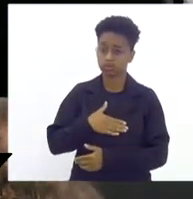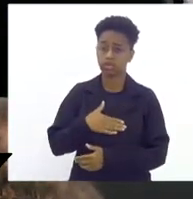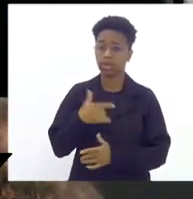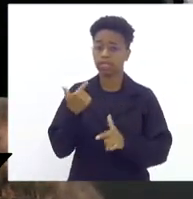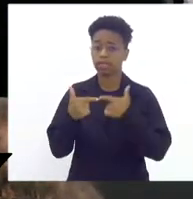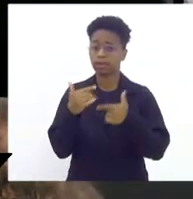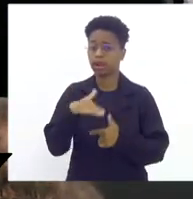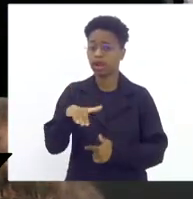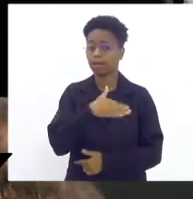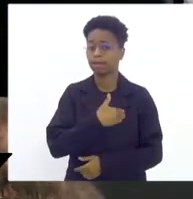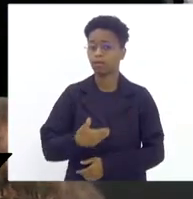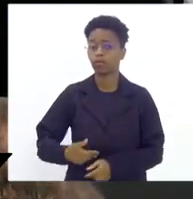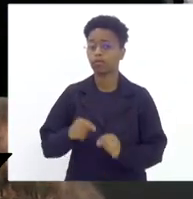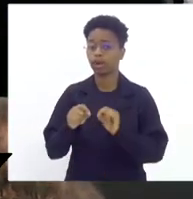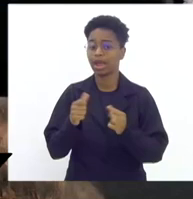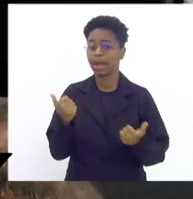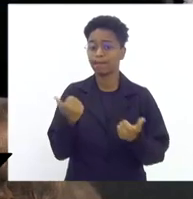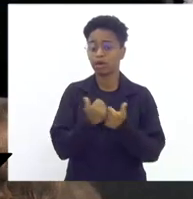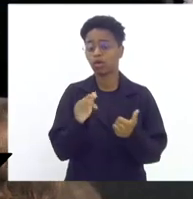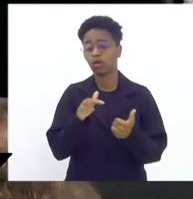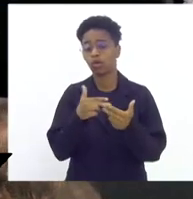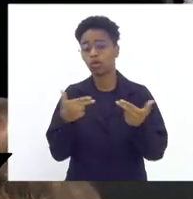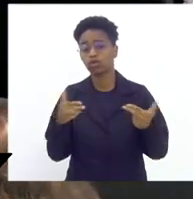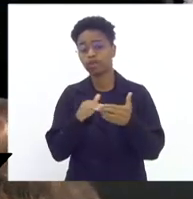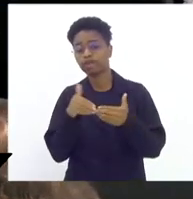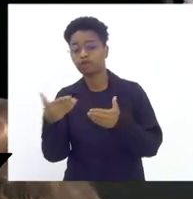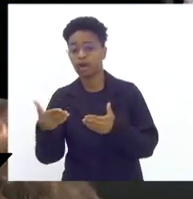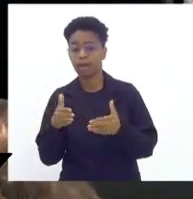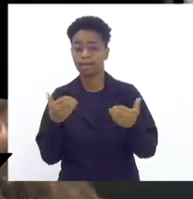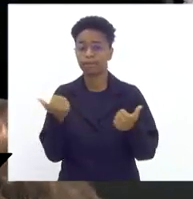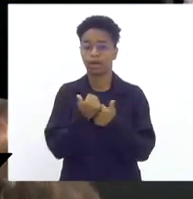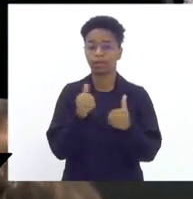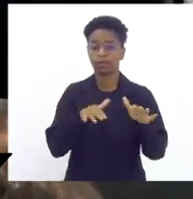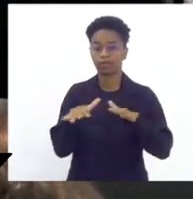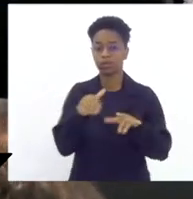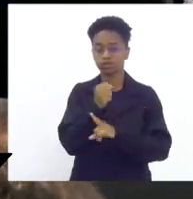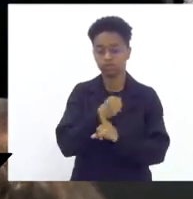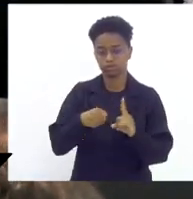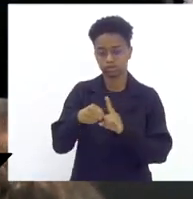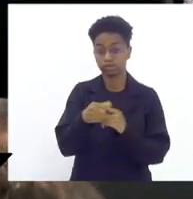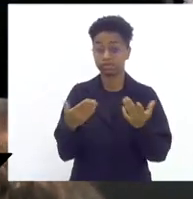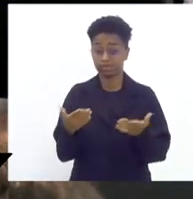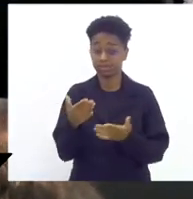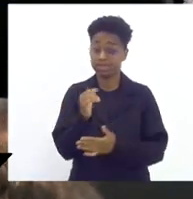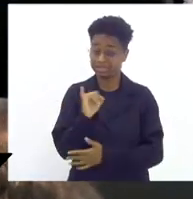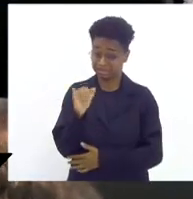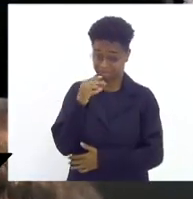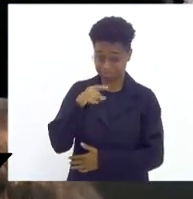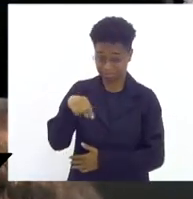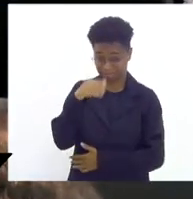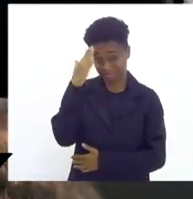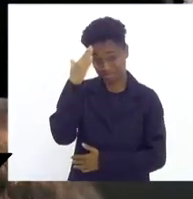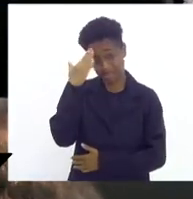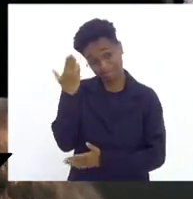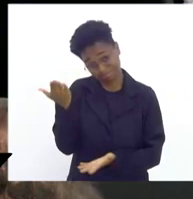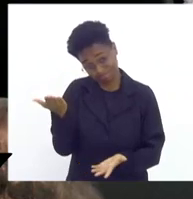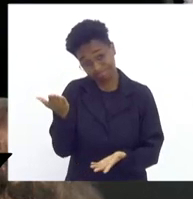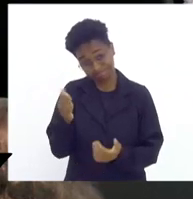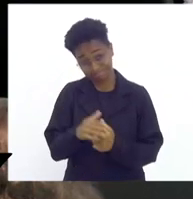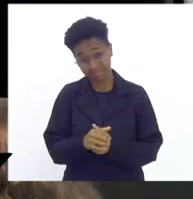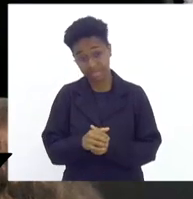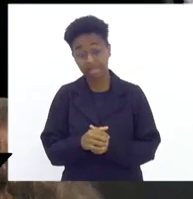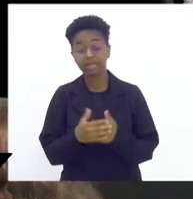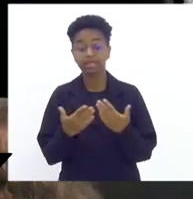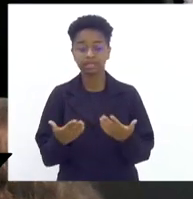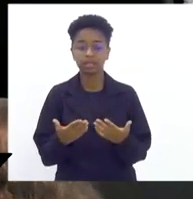apoiar o que tá fora do poder público apoiar os movimentos sociais e aí para quem sabe sabe né mas em Barros